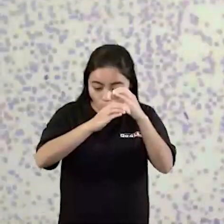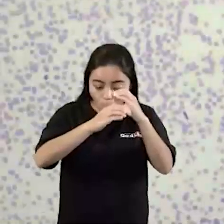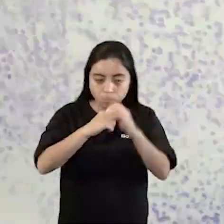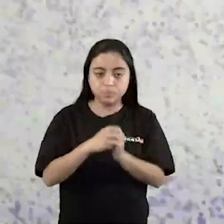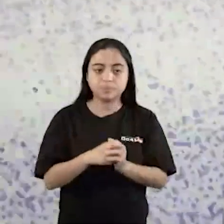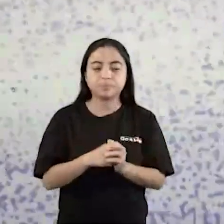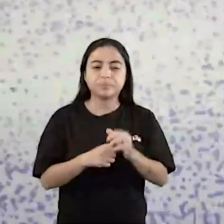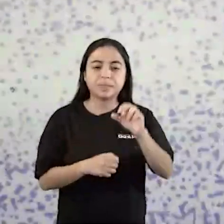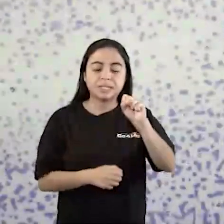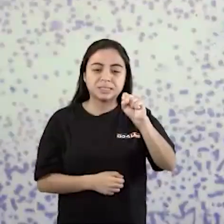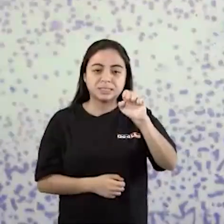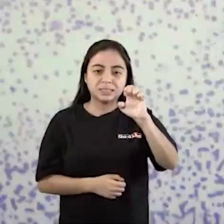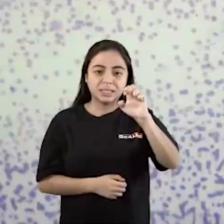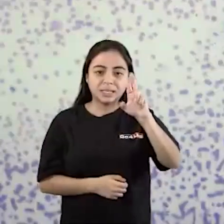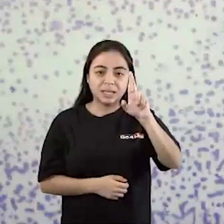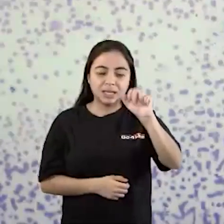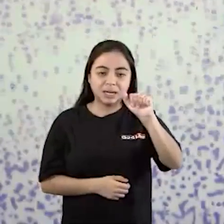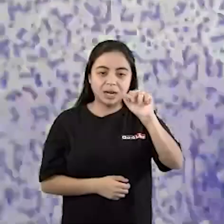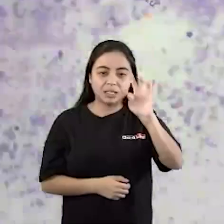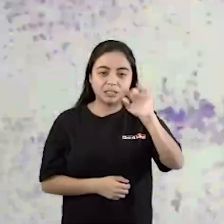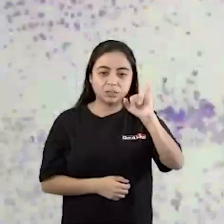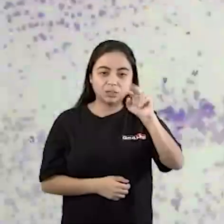lesão ulcerativa.